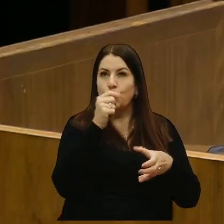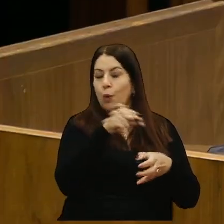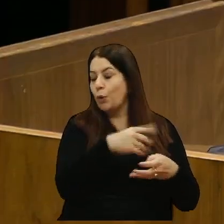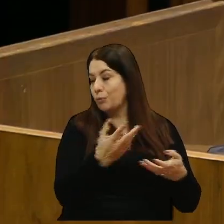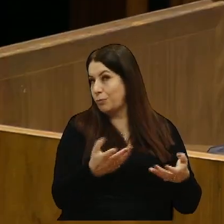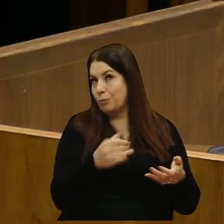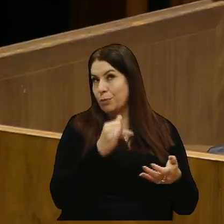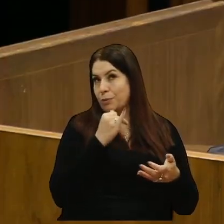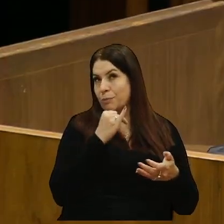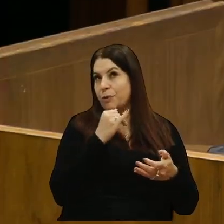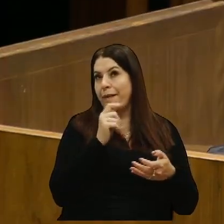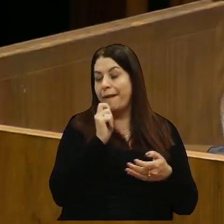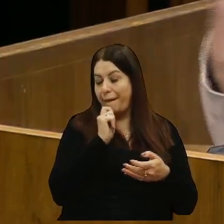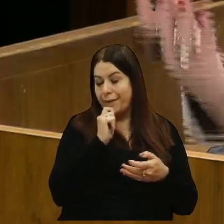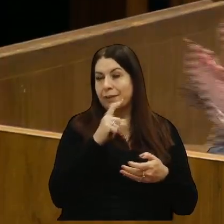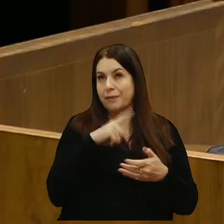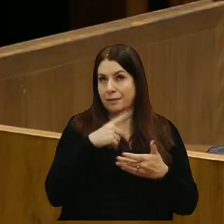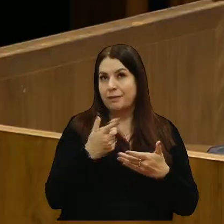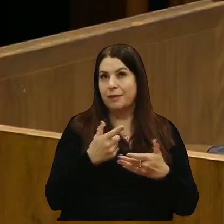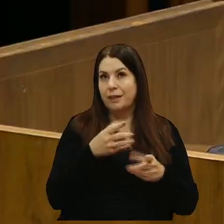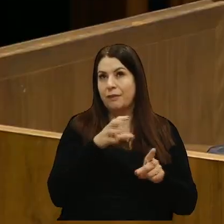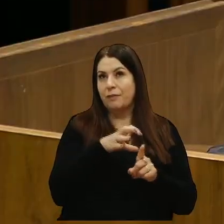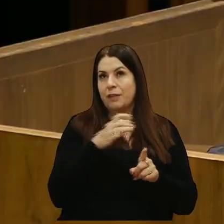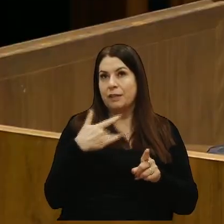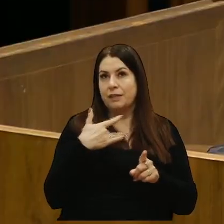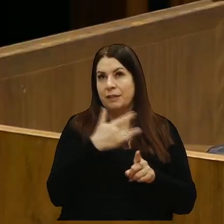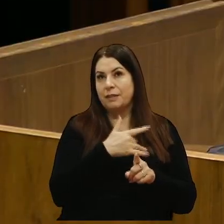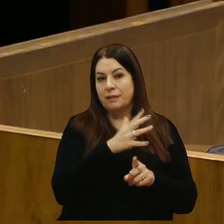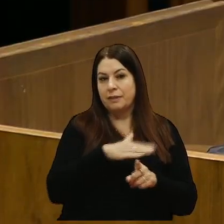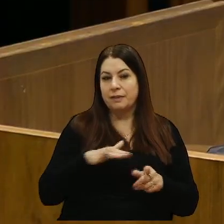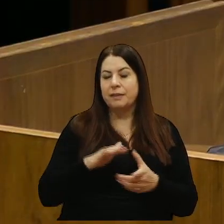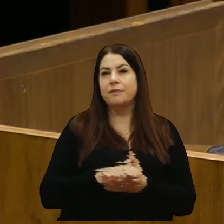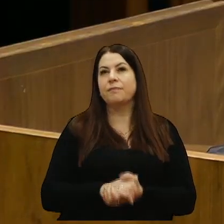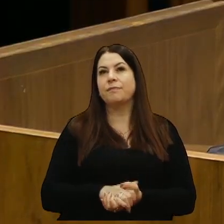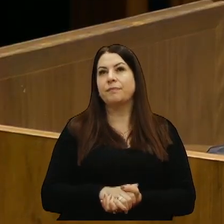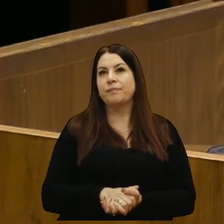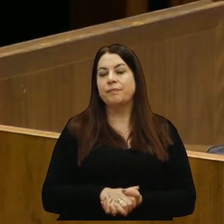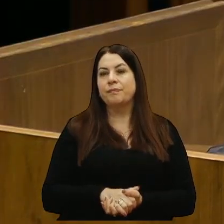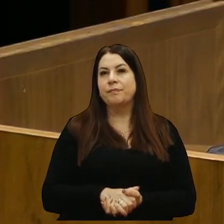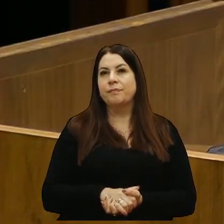ainda, infelizmente, tem, e que afeta a saúde das crianças, né?